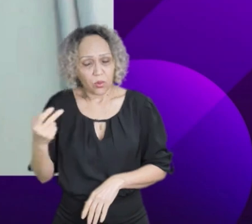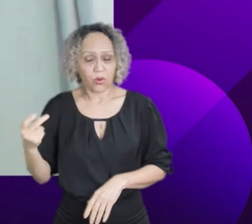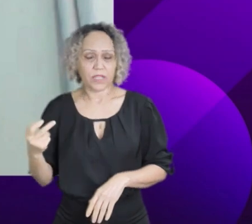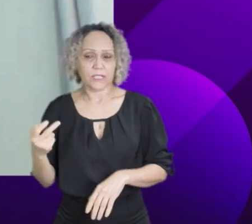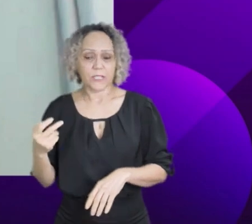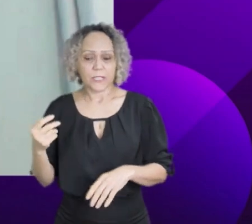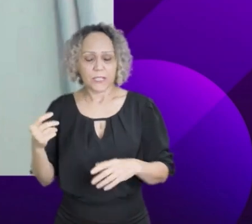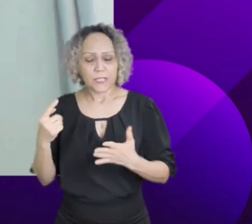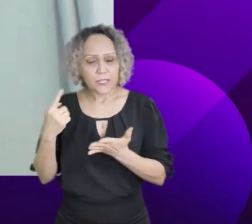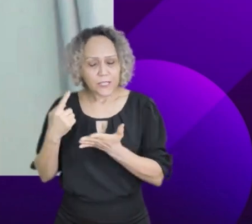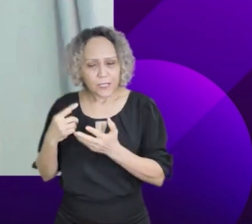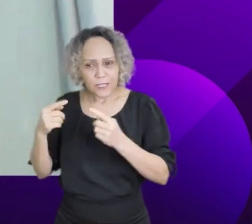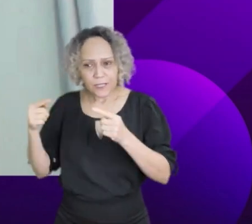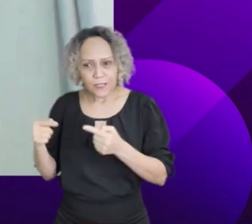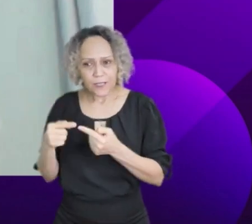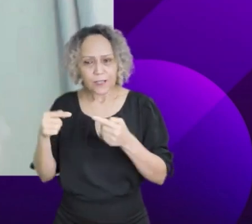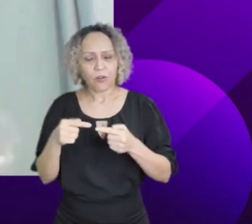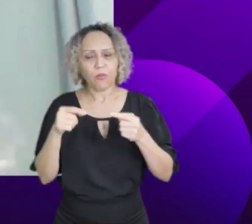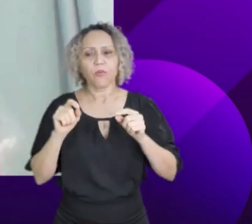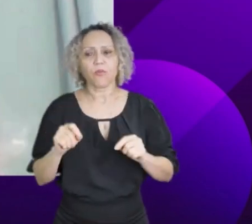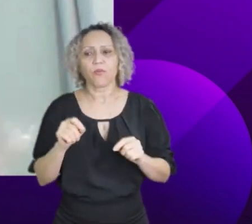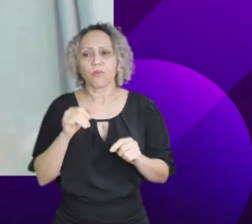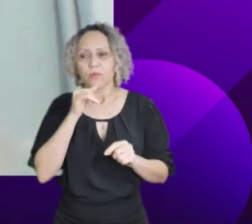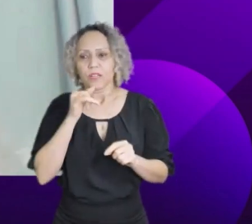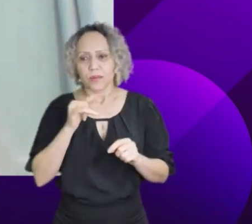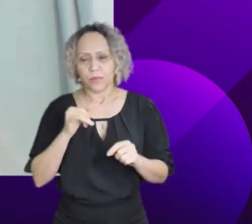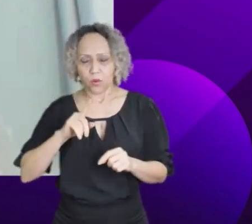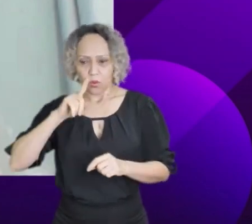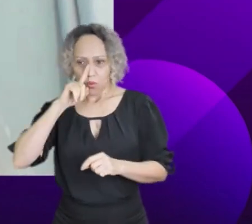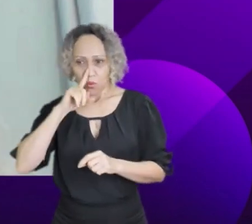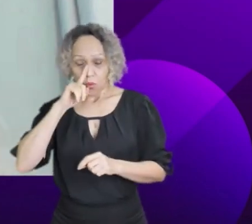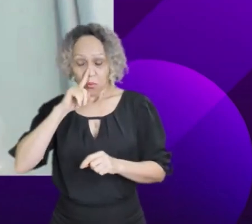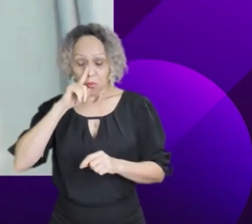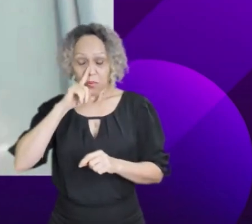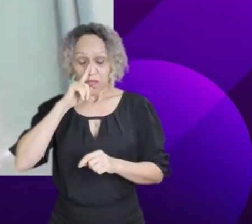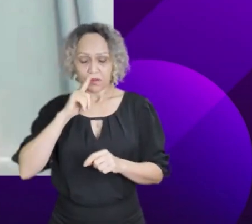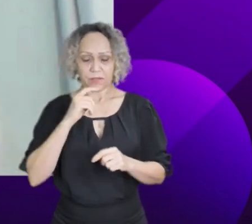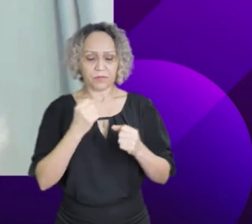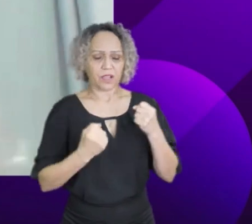risco geralmente é dado por dois fatores: o volume de tráfego